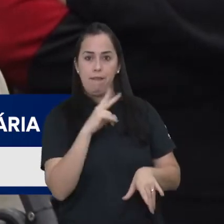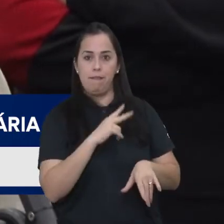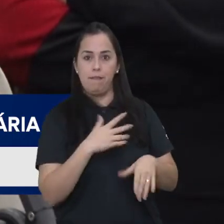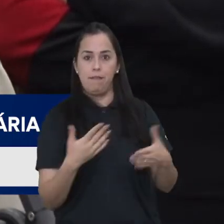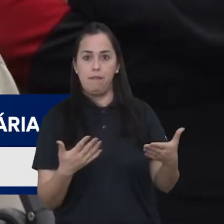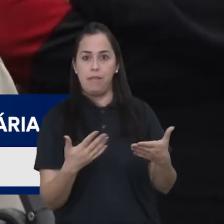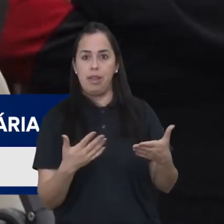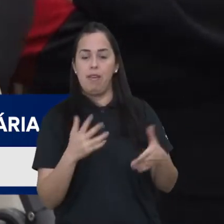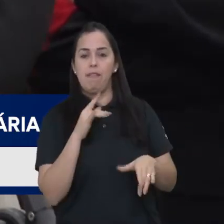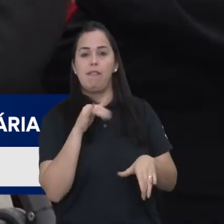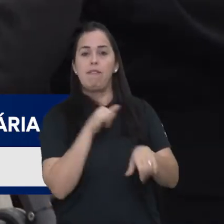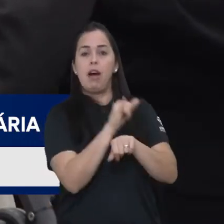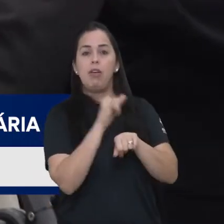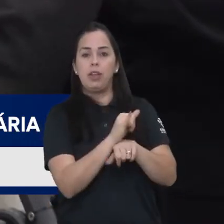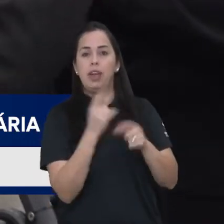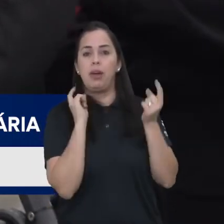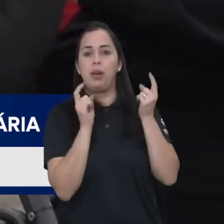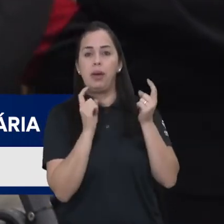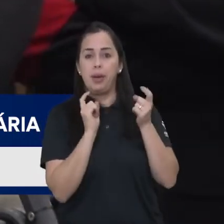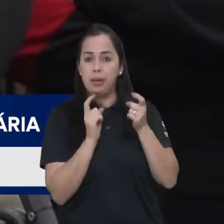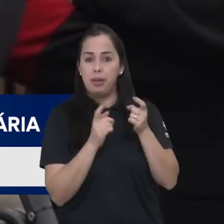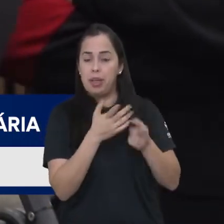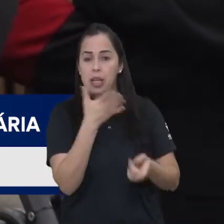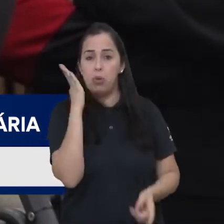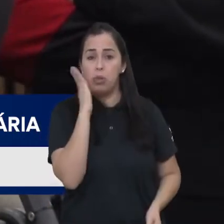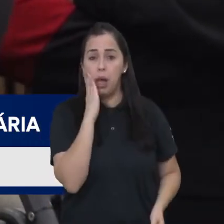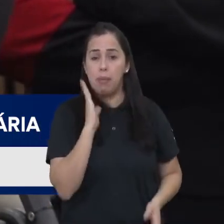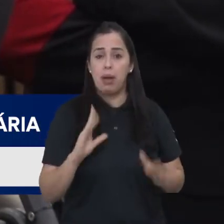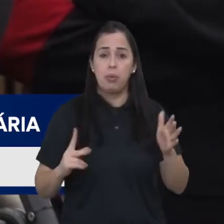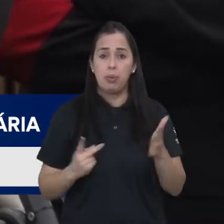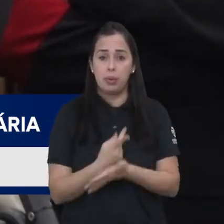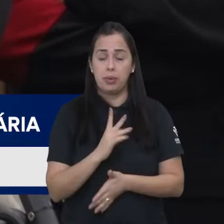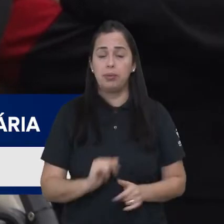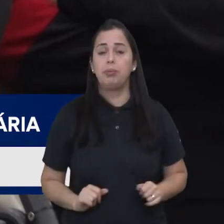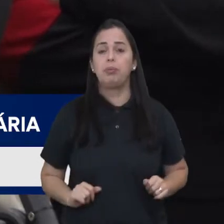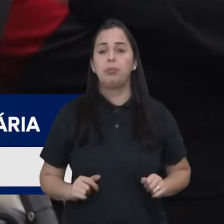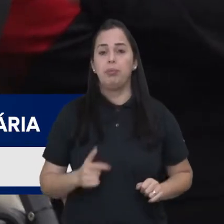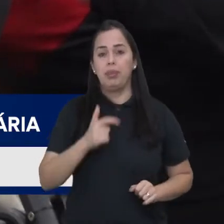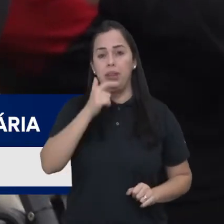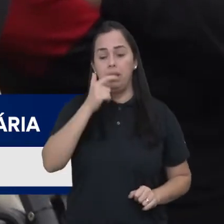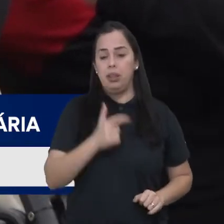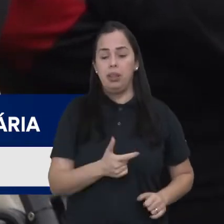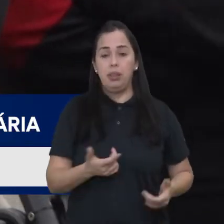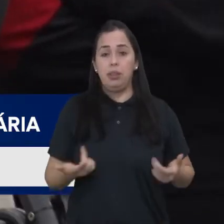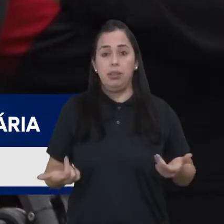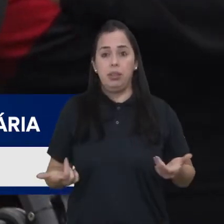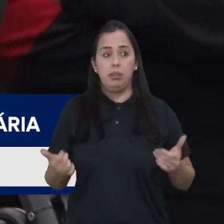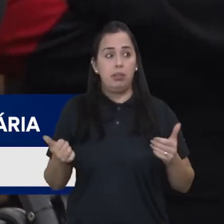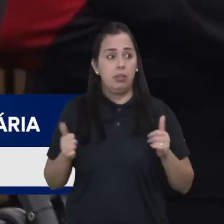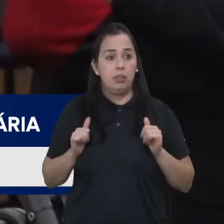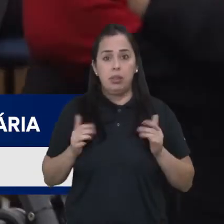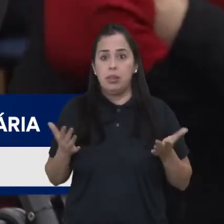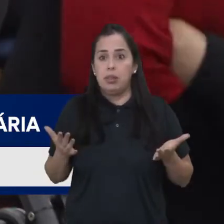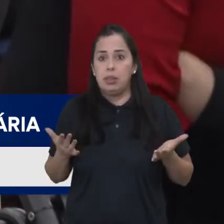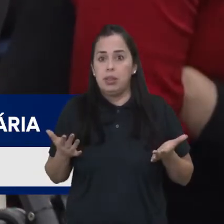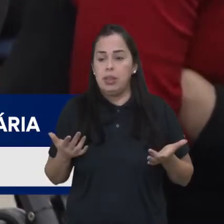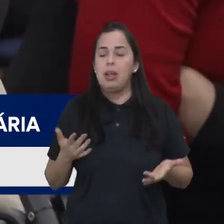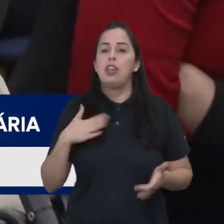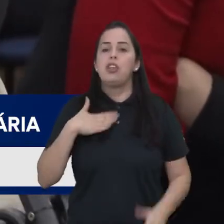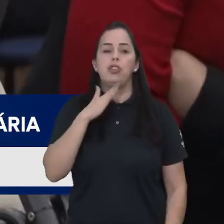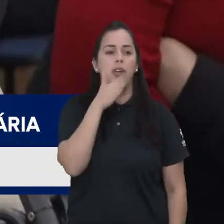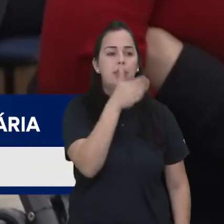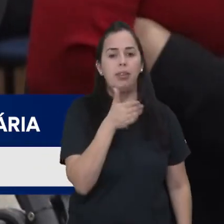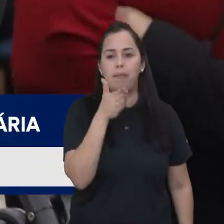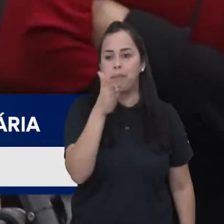ver a necessidade da gente. Tá? E, conclusão, eu fico sem ter ação, por quê?